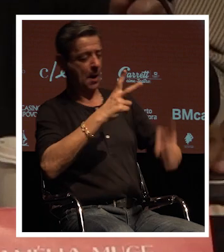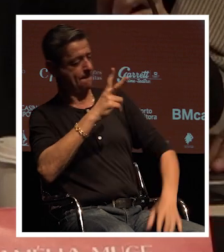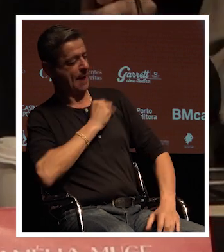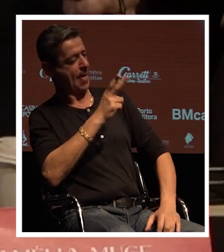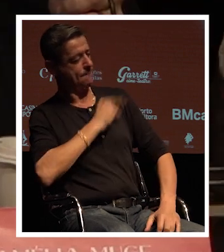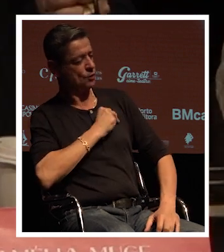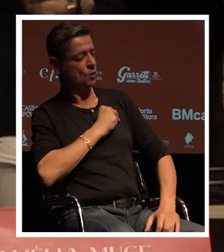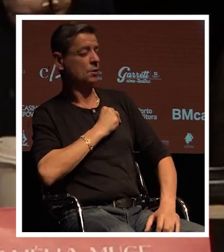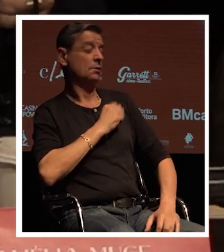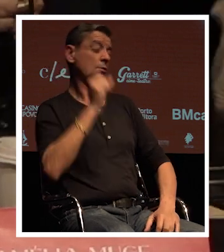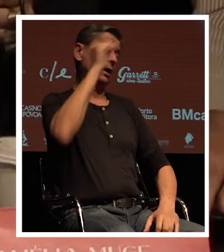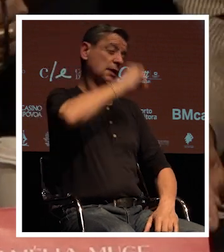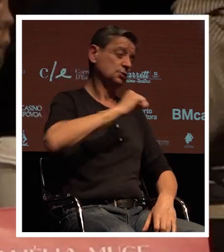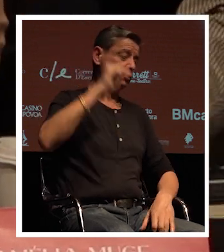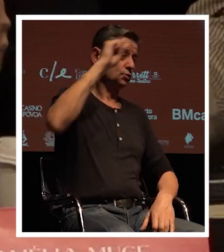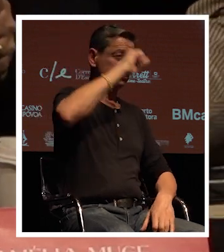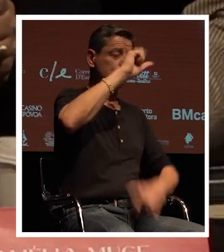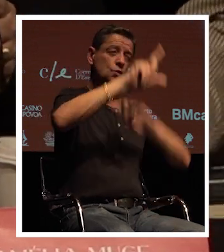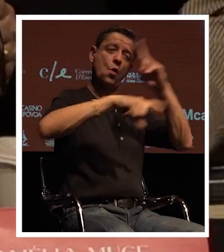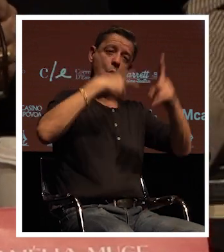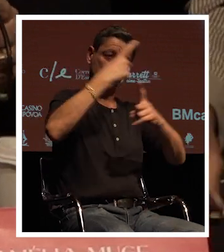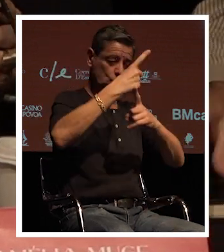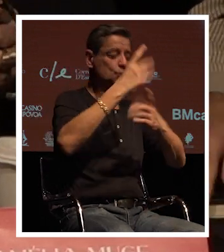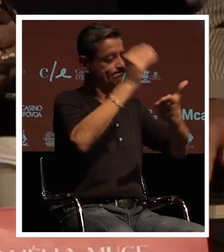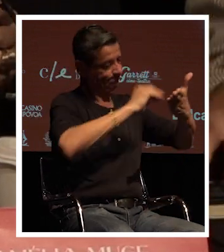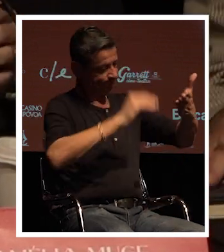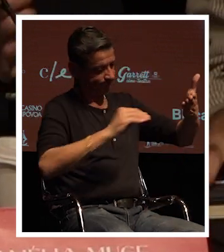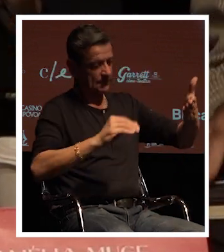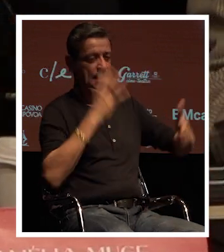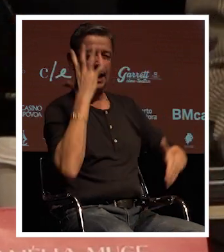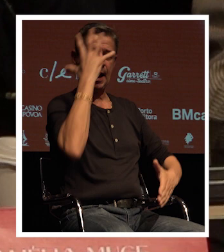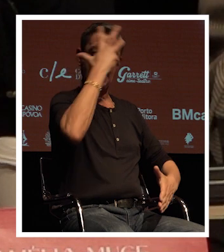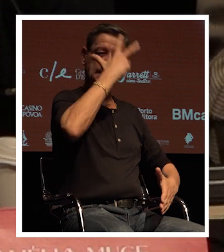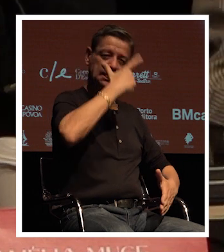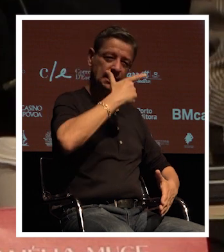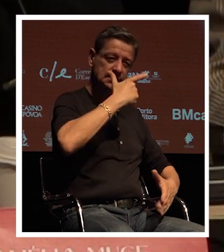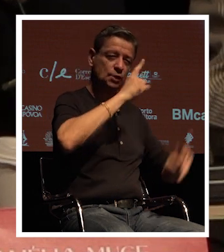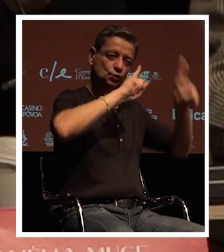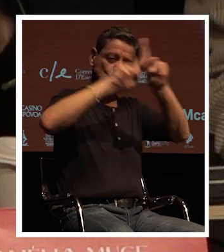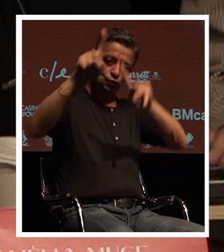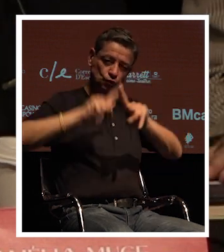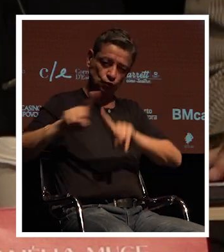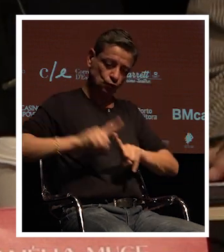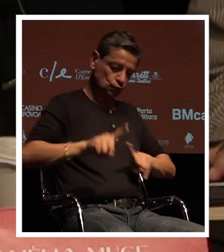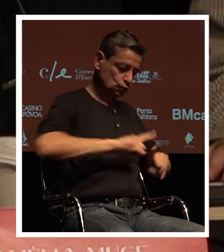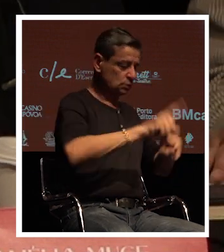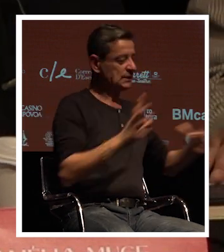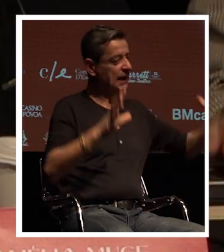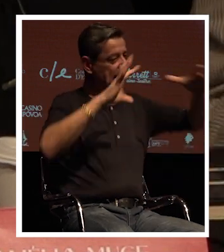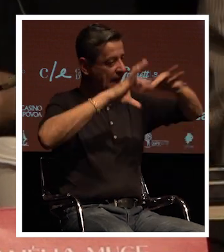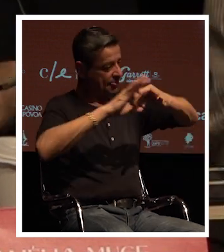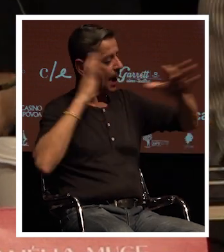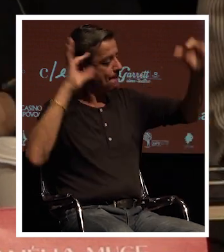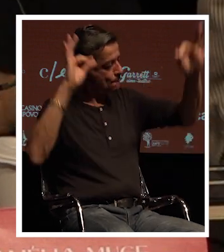e muitas canções escritas também para outros cantores artista das múltiplas ferramentas está ligada à música